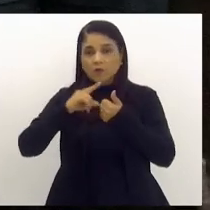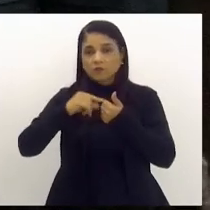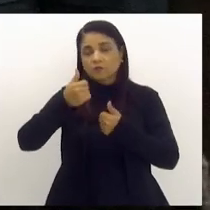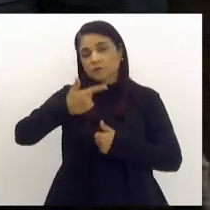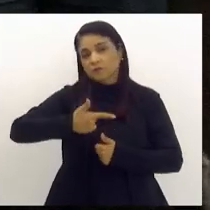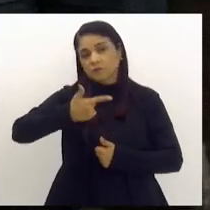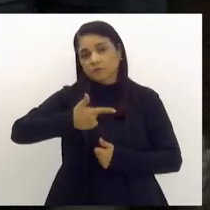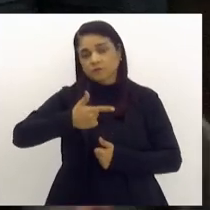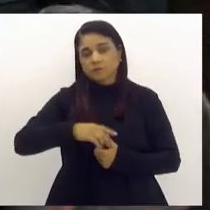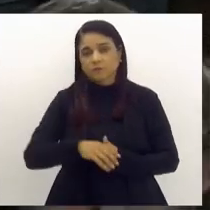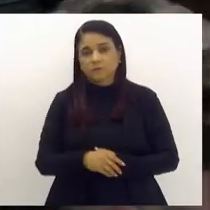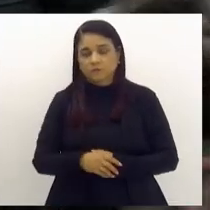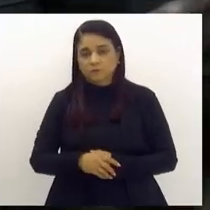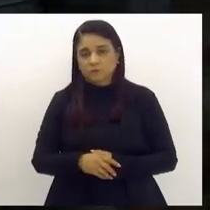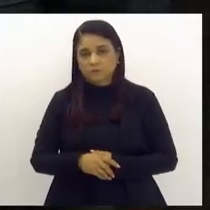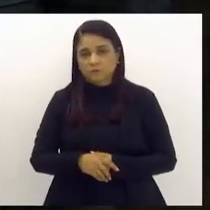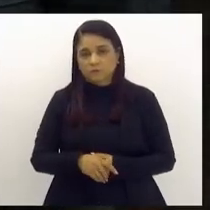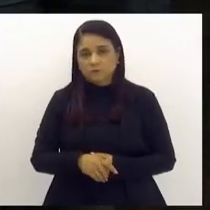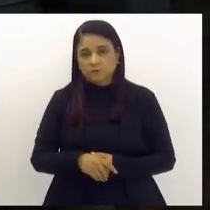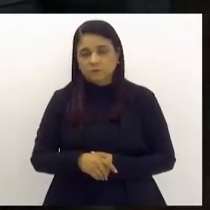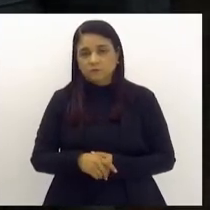2º.